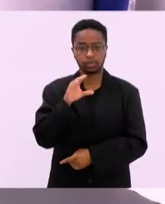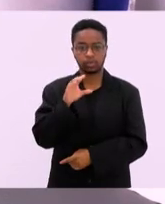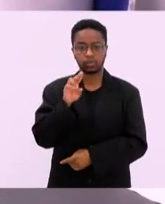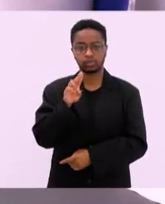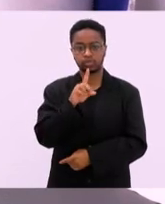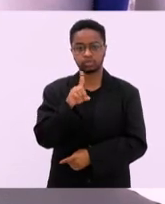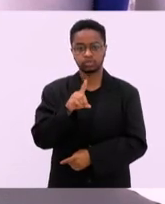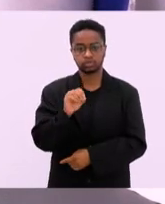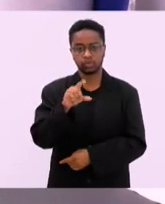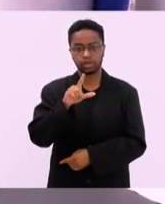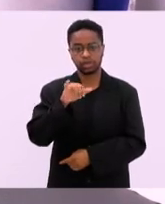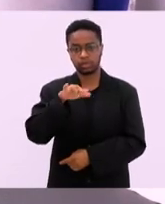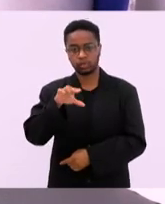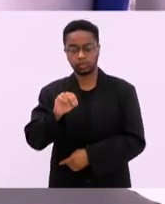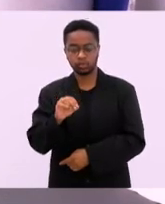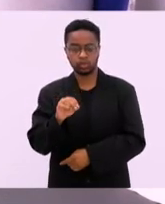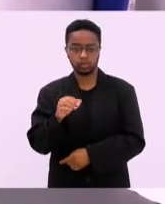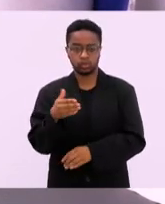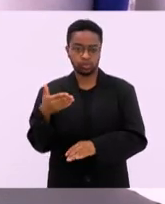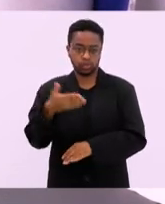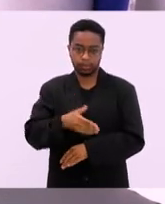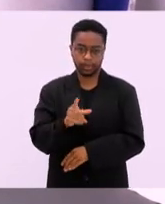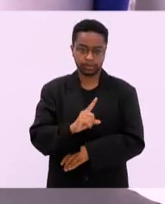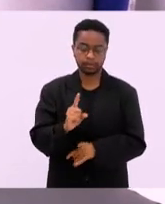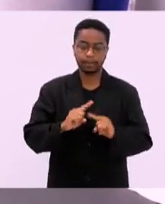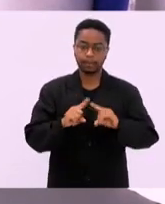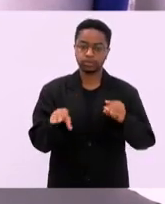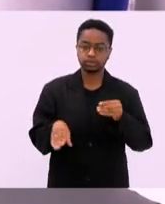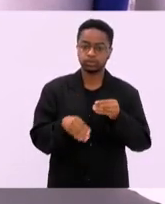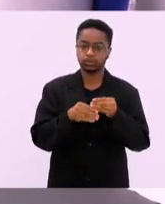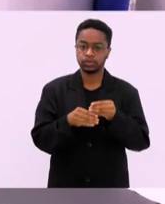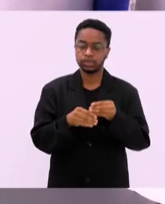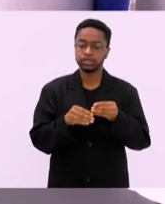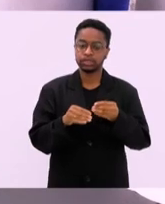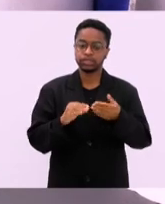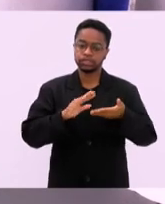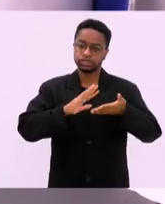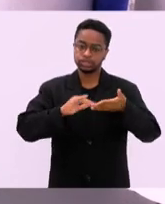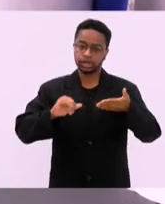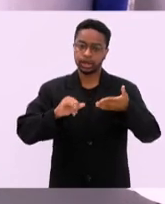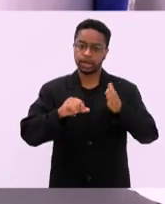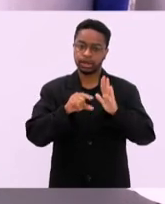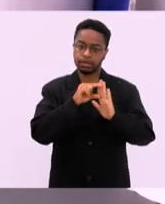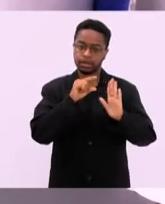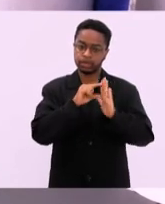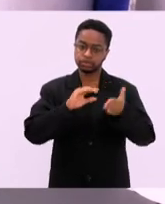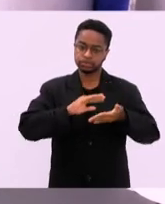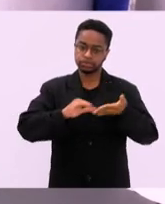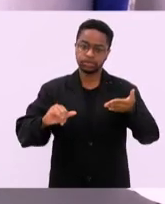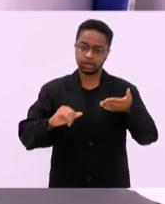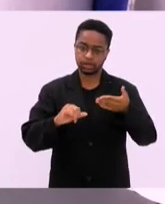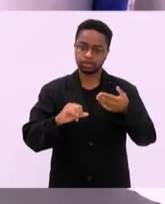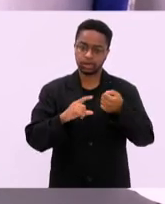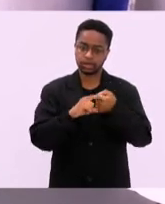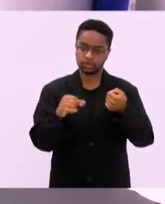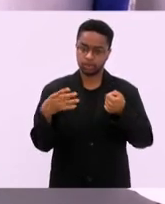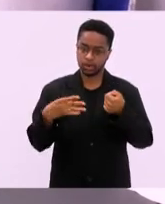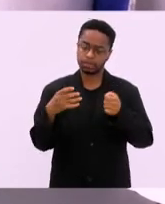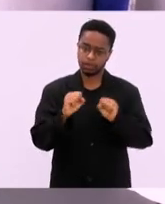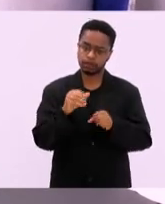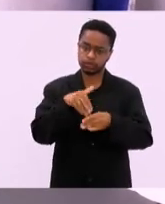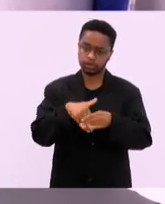para incluir no seu parecer agora como relator uma emenda supressiva. A gente pode votar logo. Então,